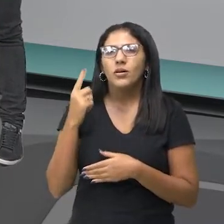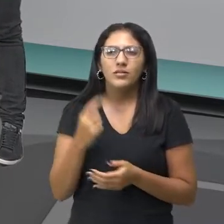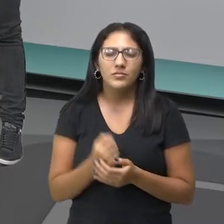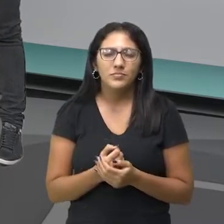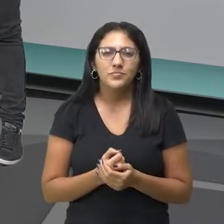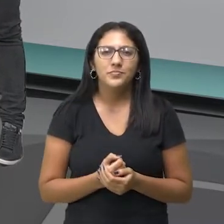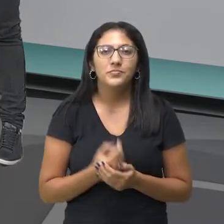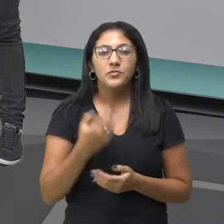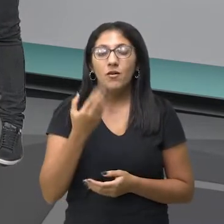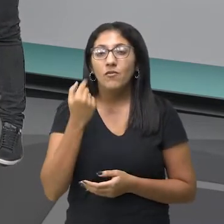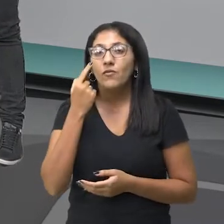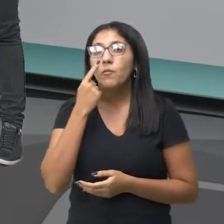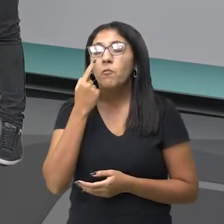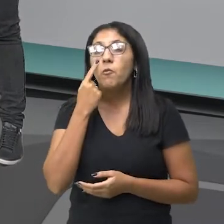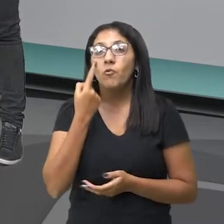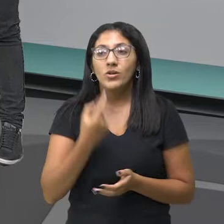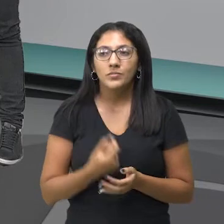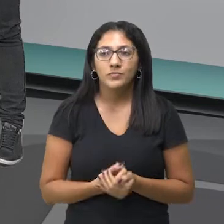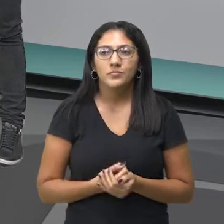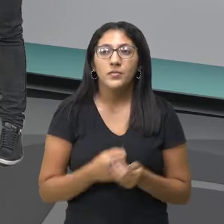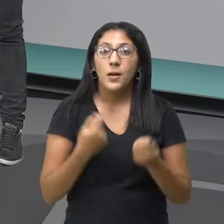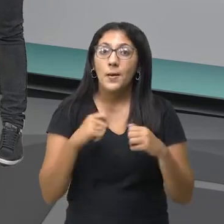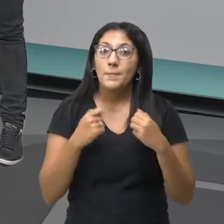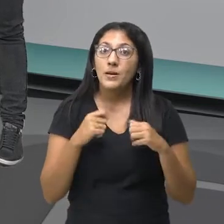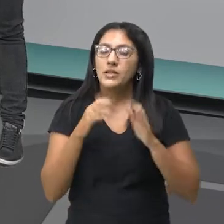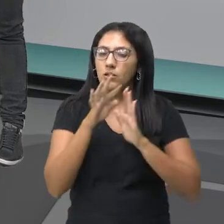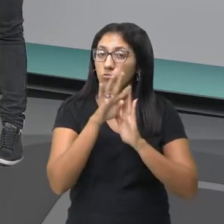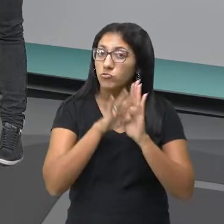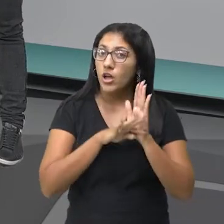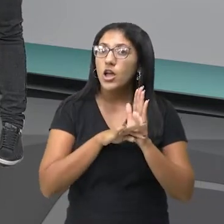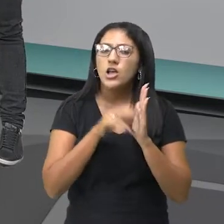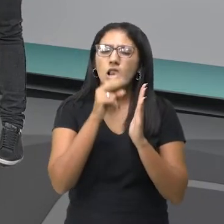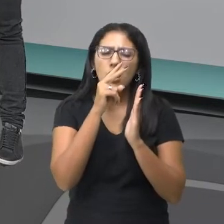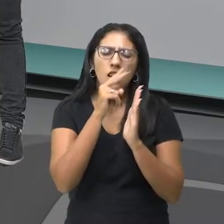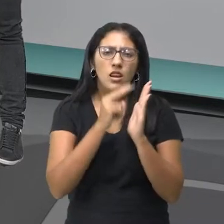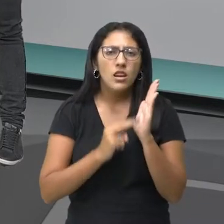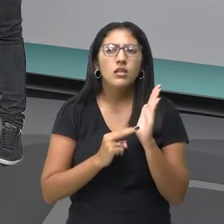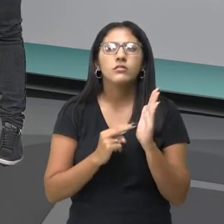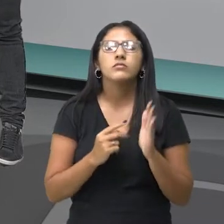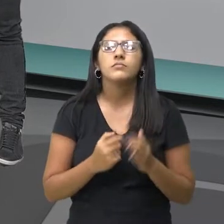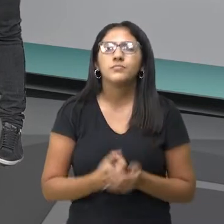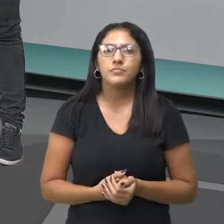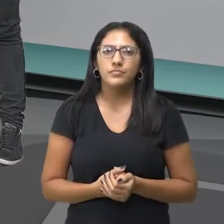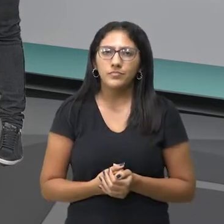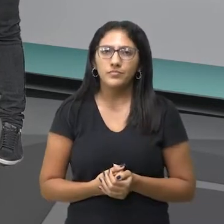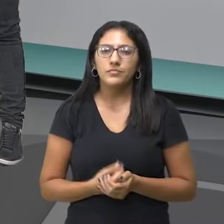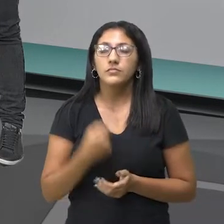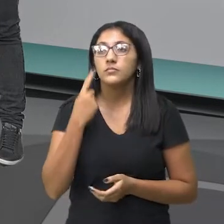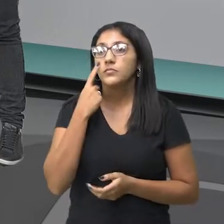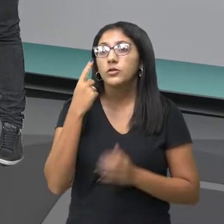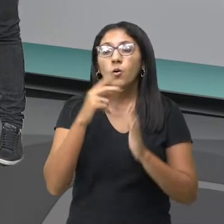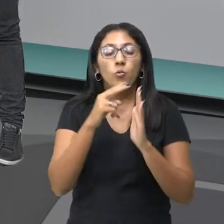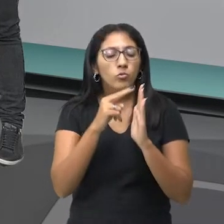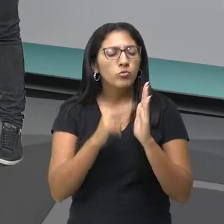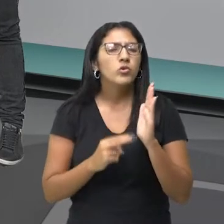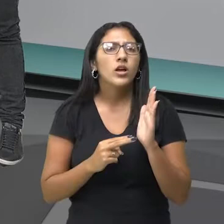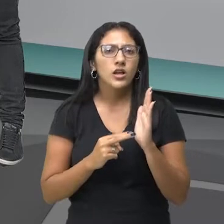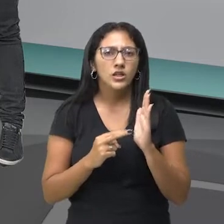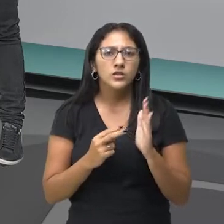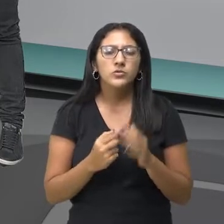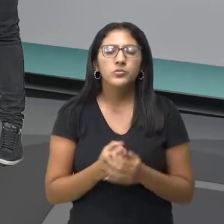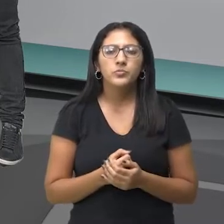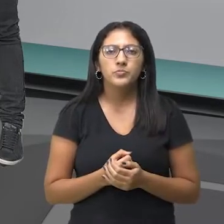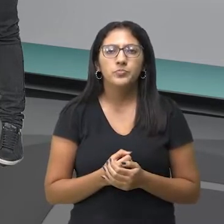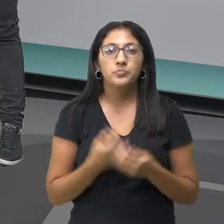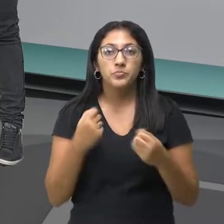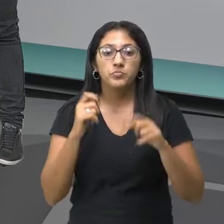Vamos conhecer? Então, claro que a gente tem que ir para o corpo do texto, ok? Então, chegando aqui ao corpo do texto, deixa eu ampliar